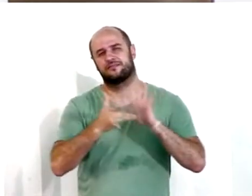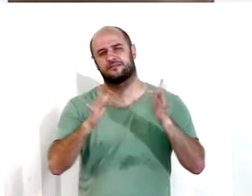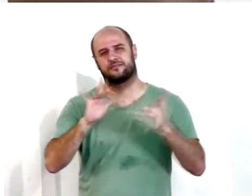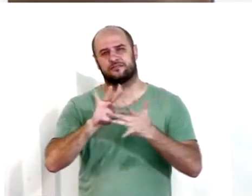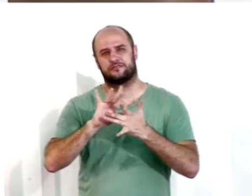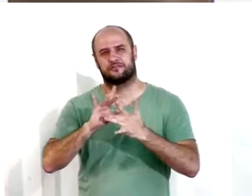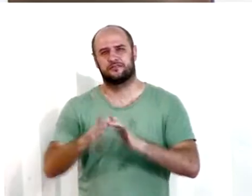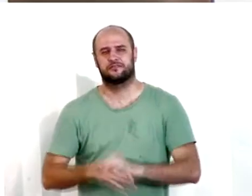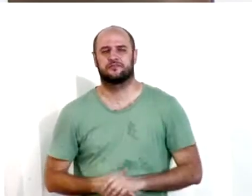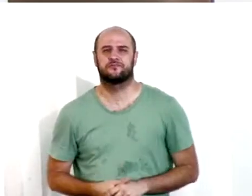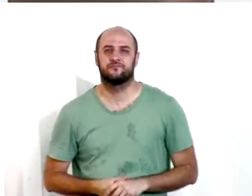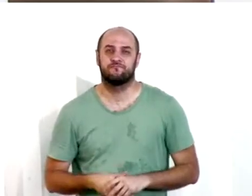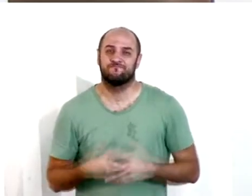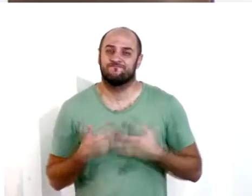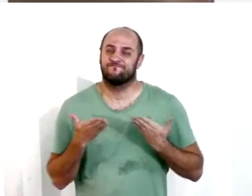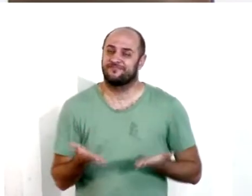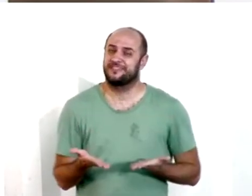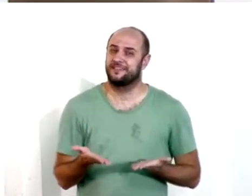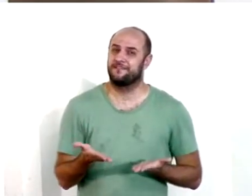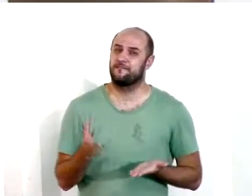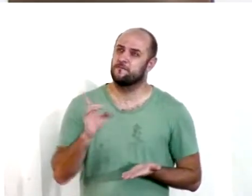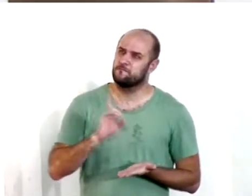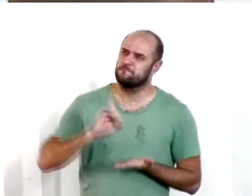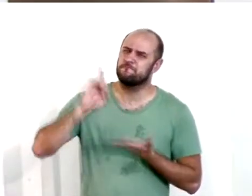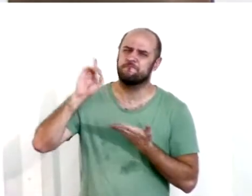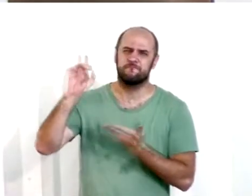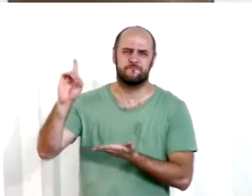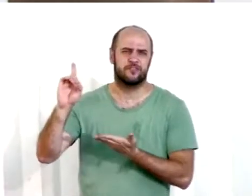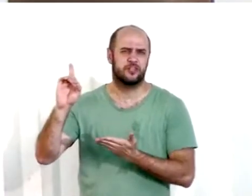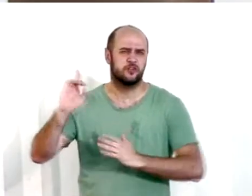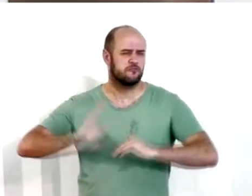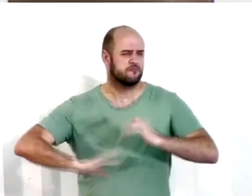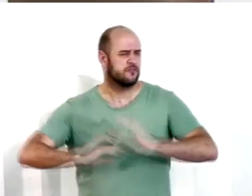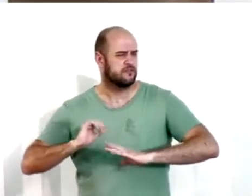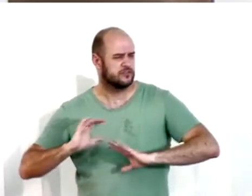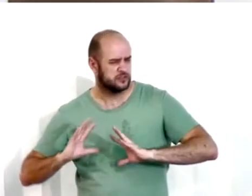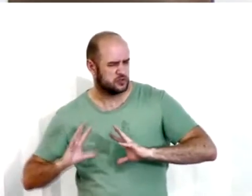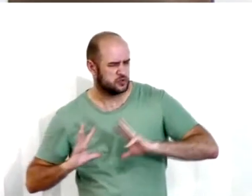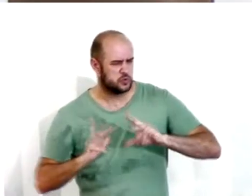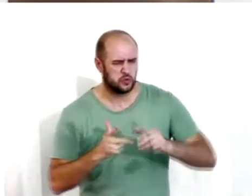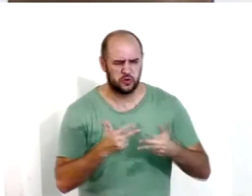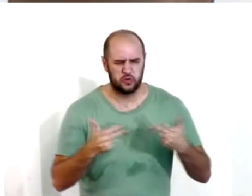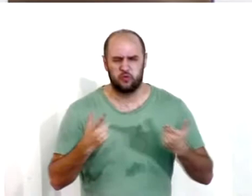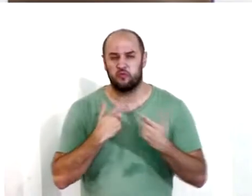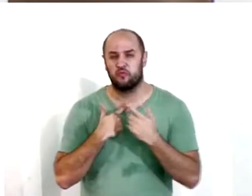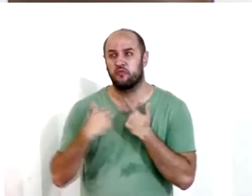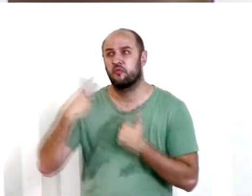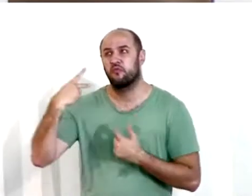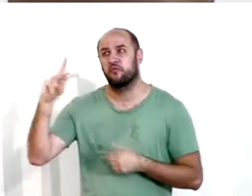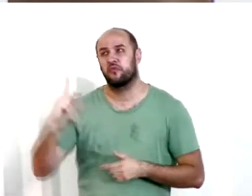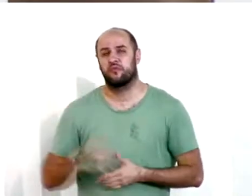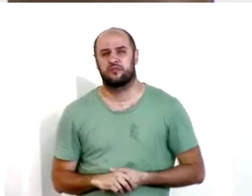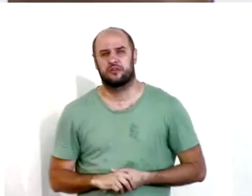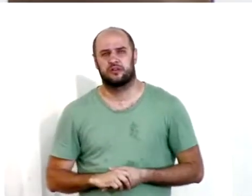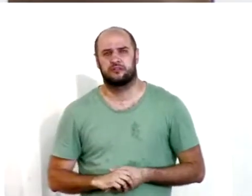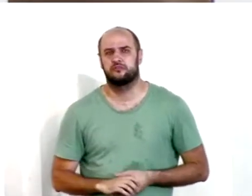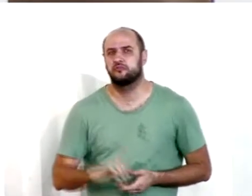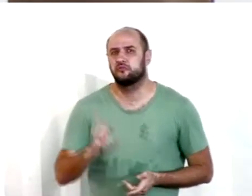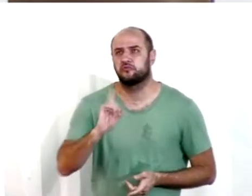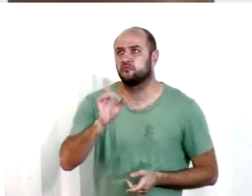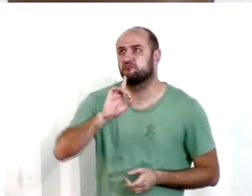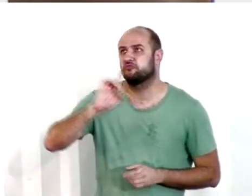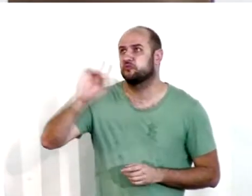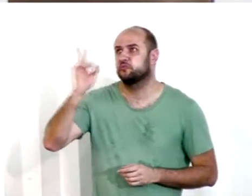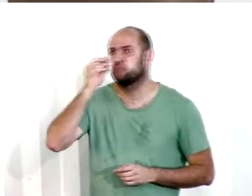Então, esse Deus, que faz todas as coisas segundo a sua vontade, não é um Deus que